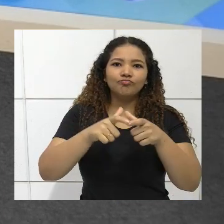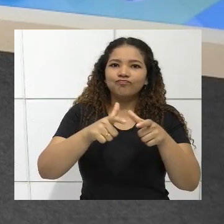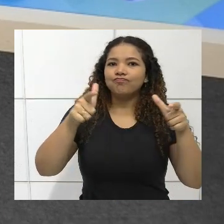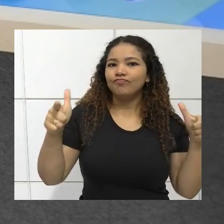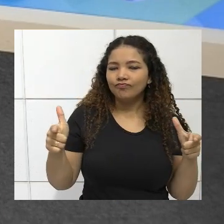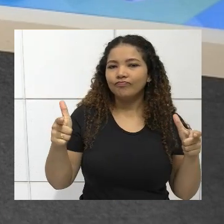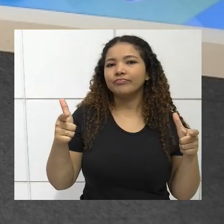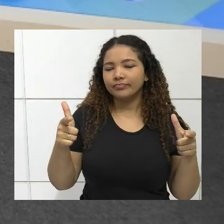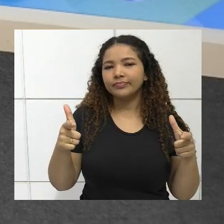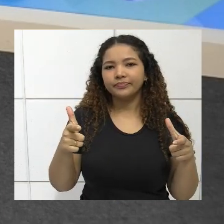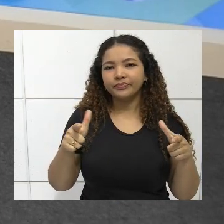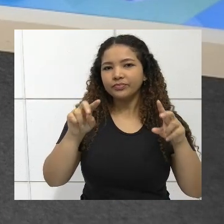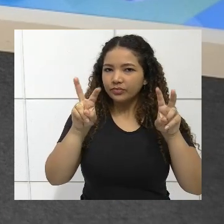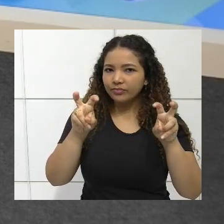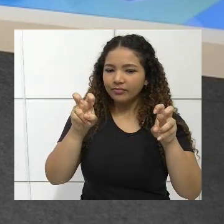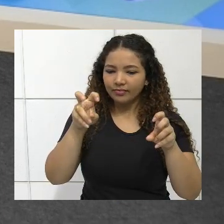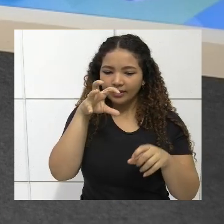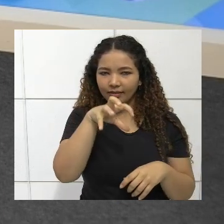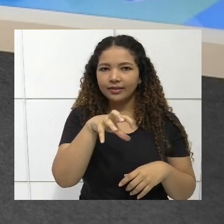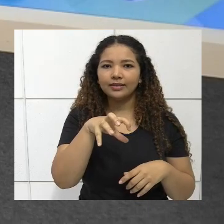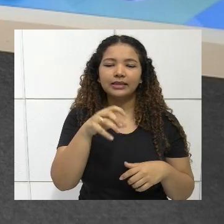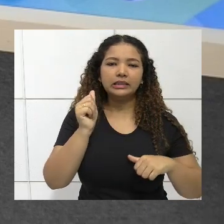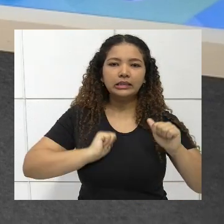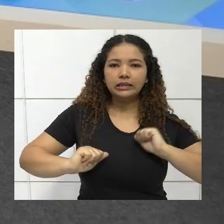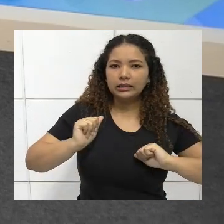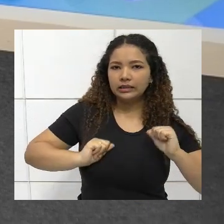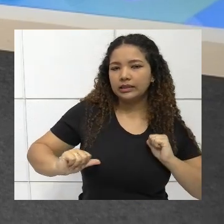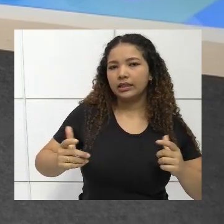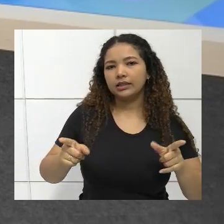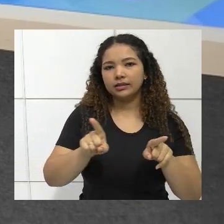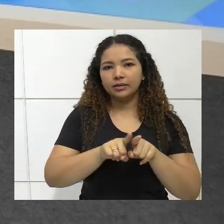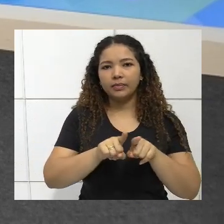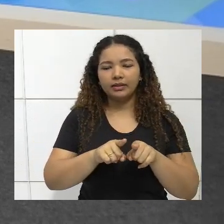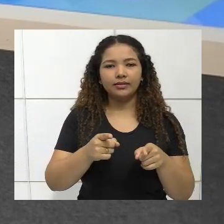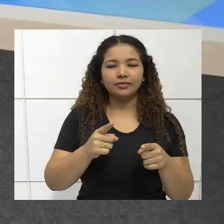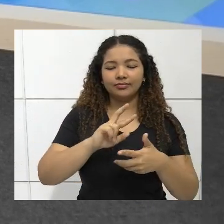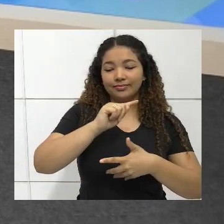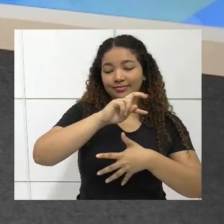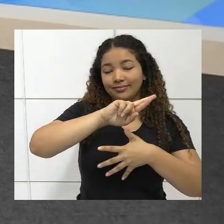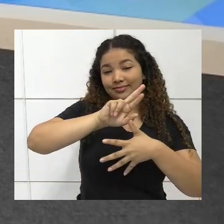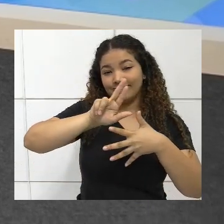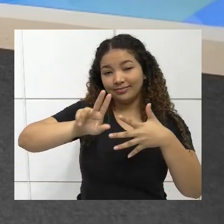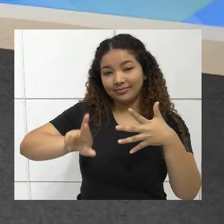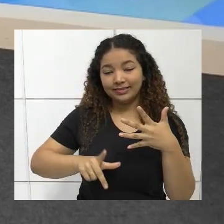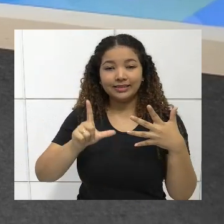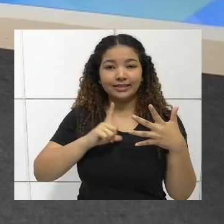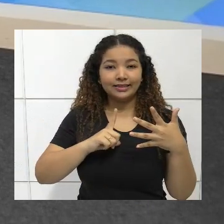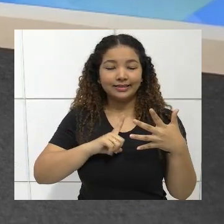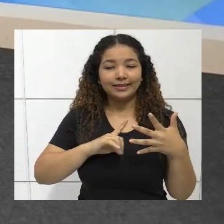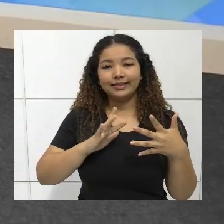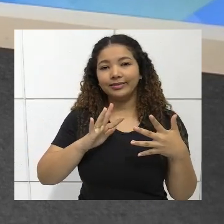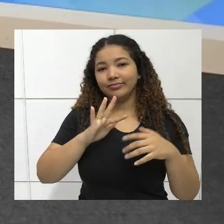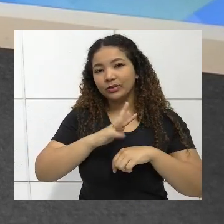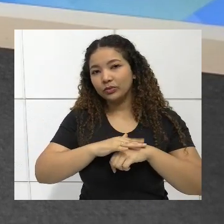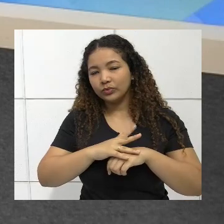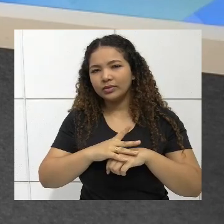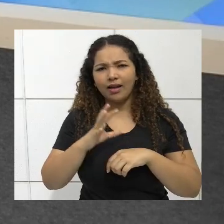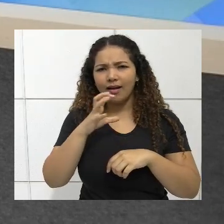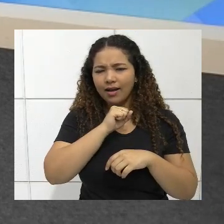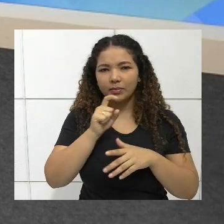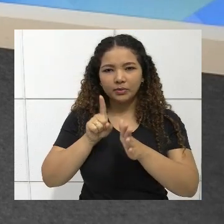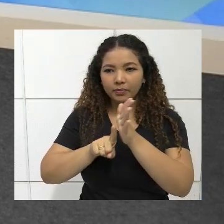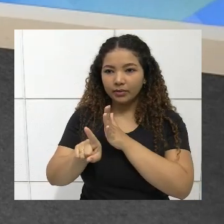abrangente deste assunto. Ansiedade, esse transtorno da ansiedade, síndrome do pânico. Né? Hoje, por exemplo, né, de forma rapidinha eu vou